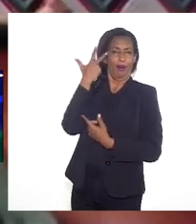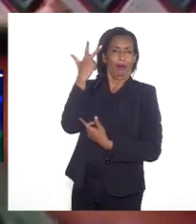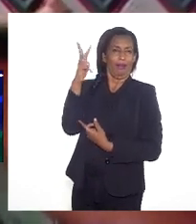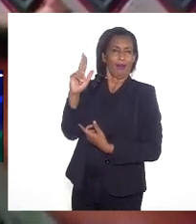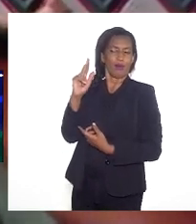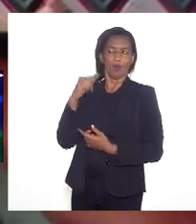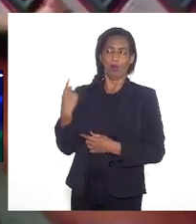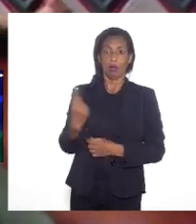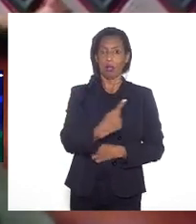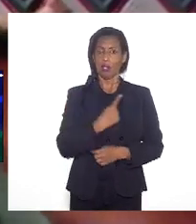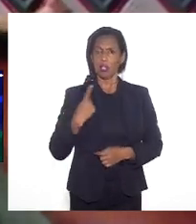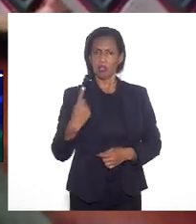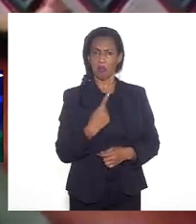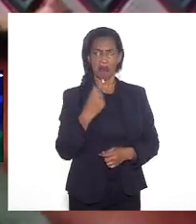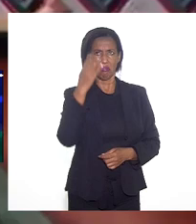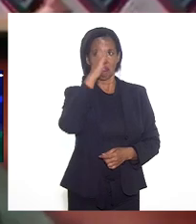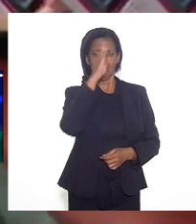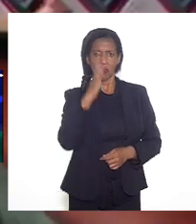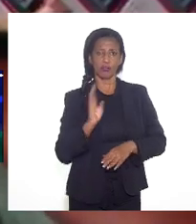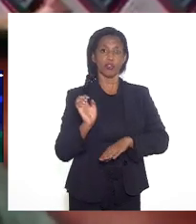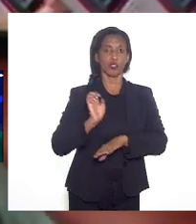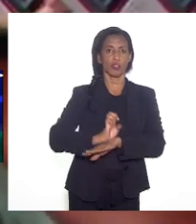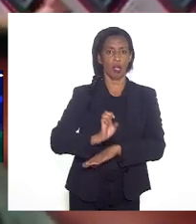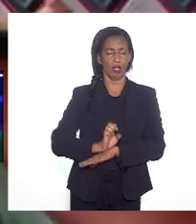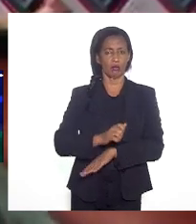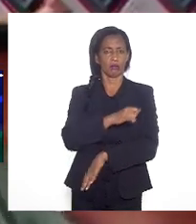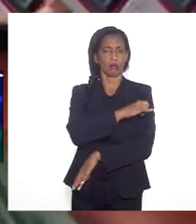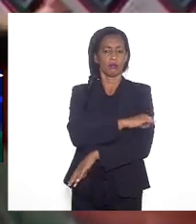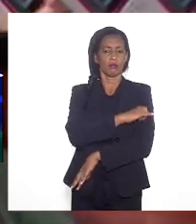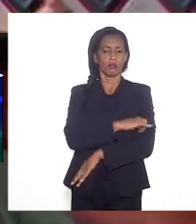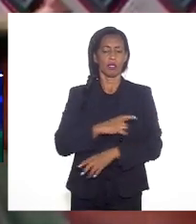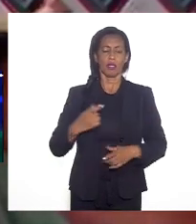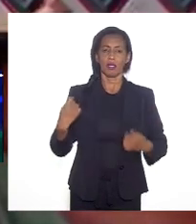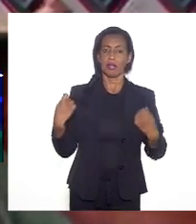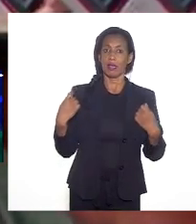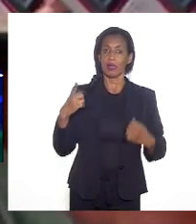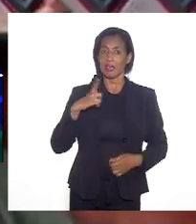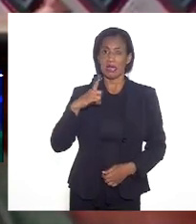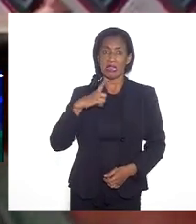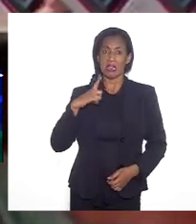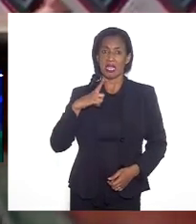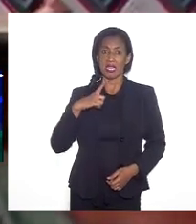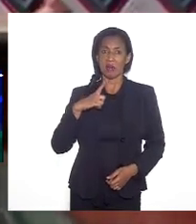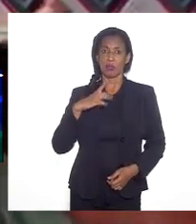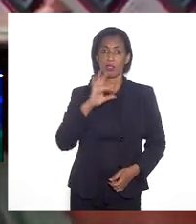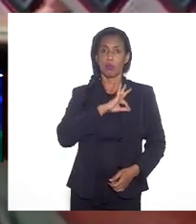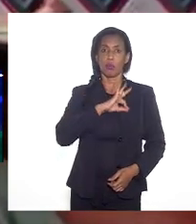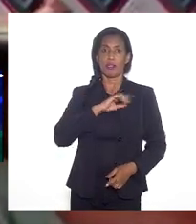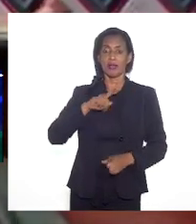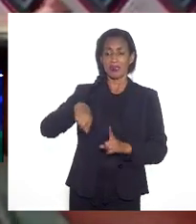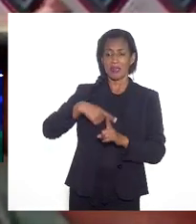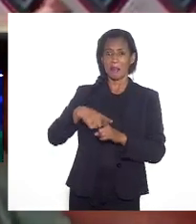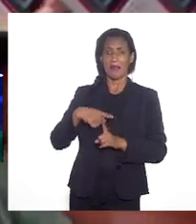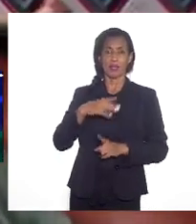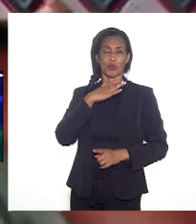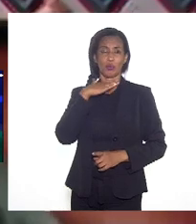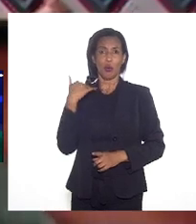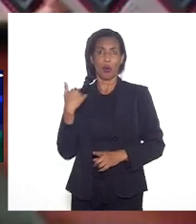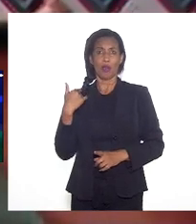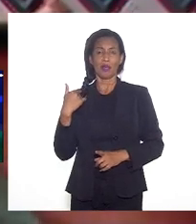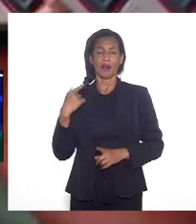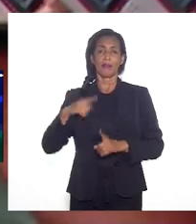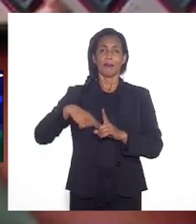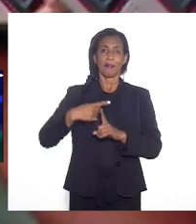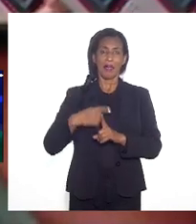que nós, aqui no Brasil e no estado do Rio de Janeiro, temos a polícia que mais morre e mais mata. Não é